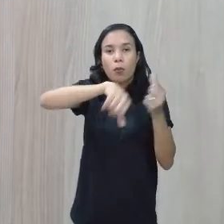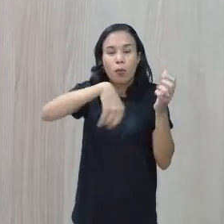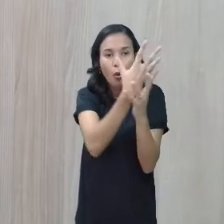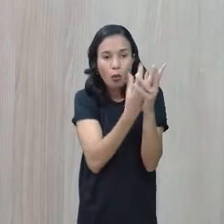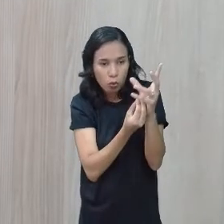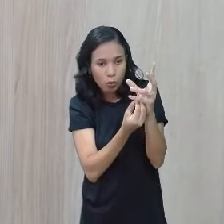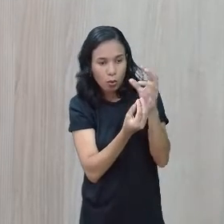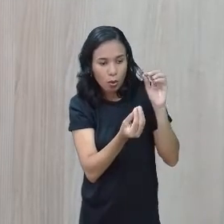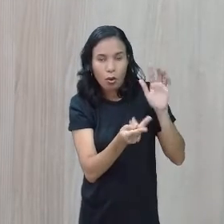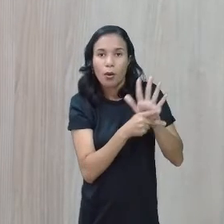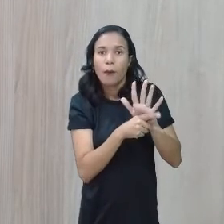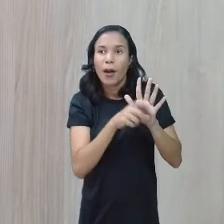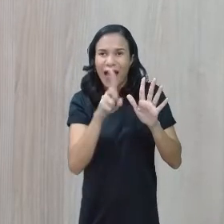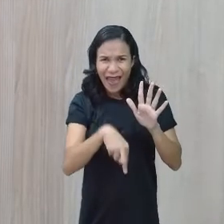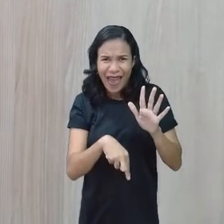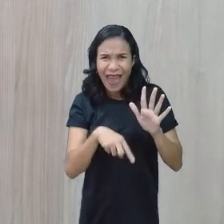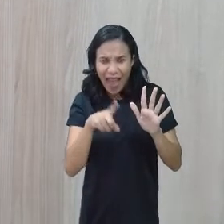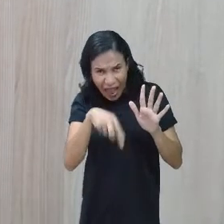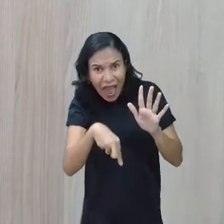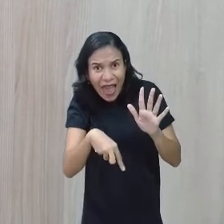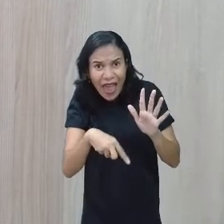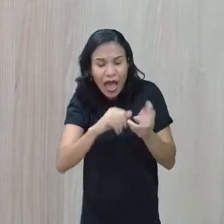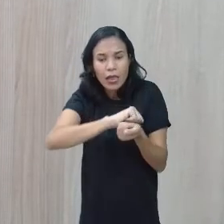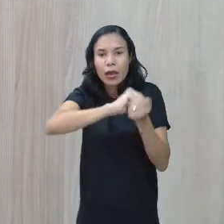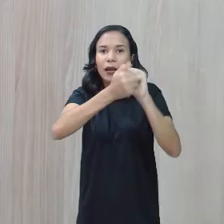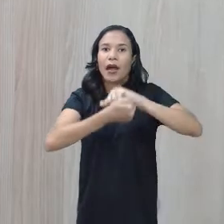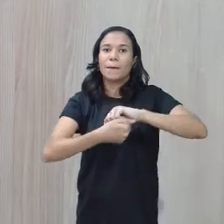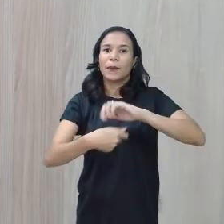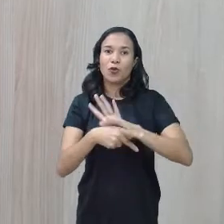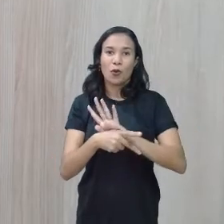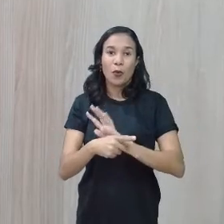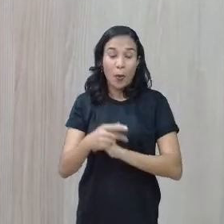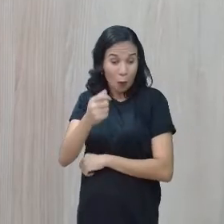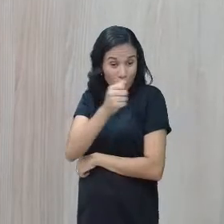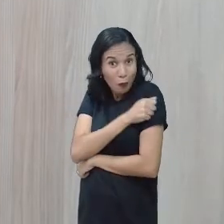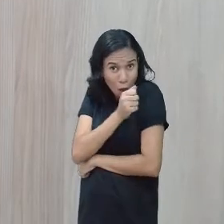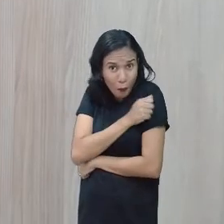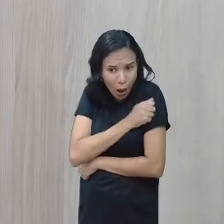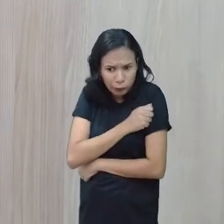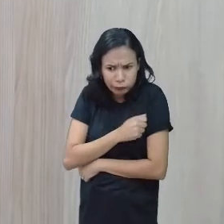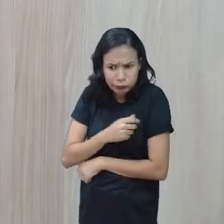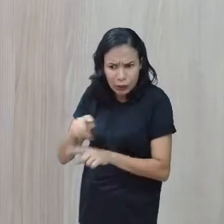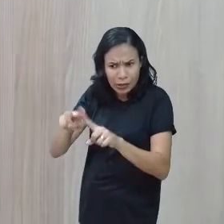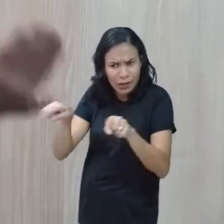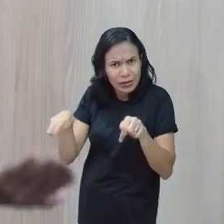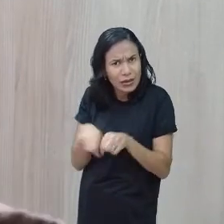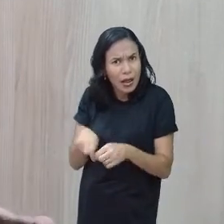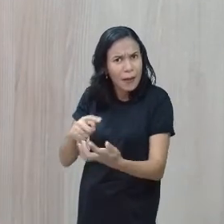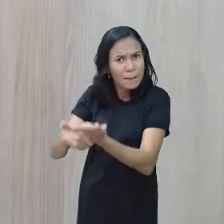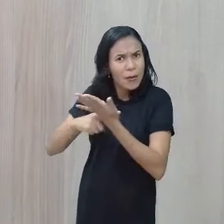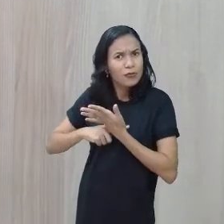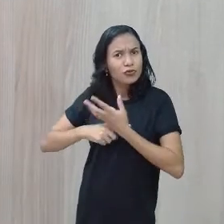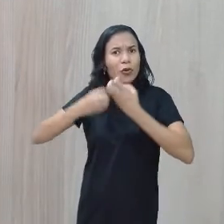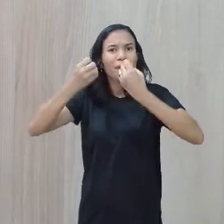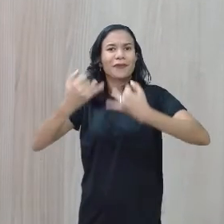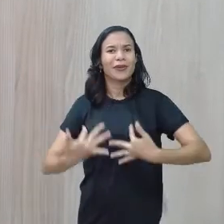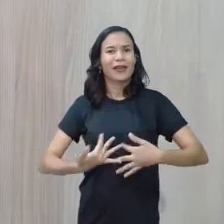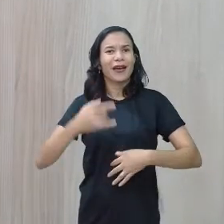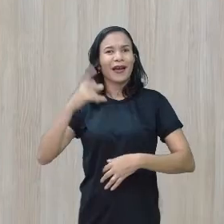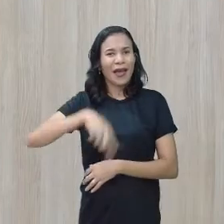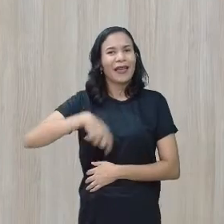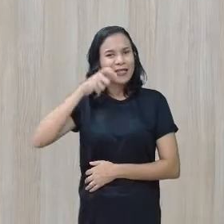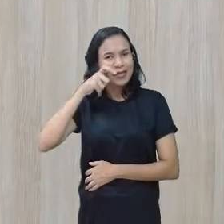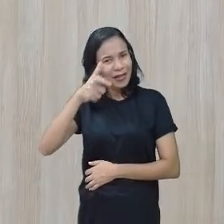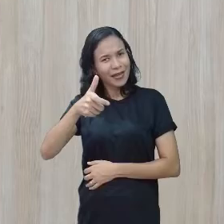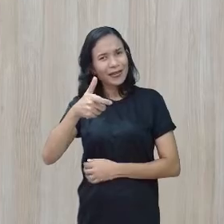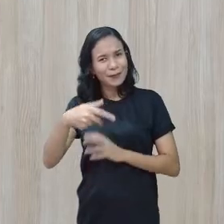é o gerador. Ele disse, é isso, João. Quer dizer, um aluno me ajudou a tentar explicar com o pirulito. É